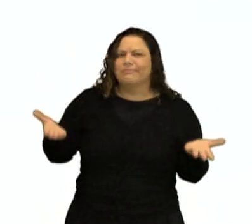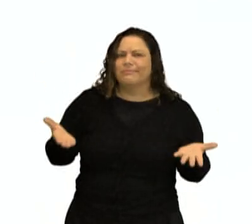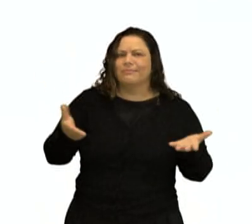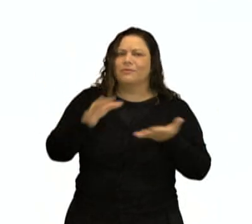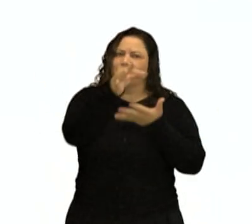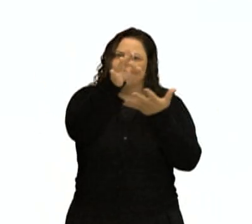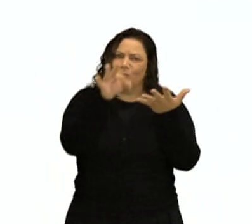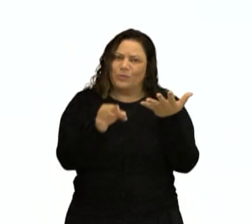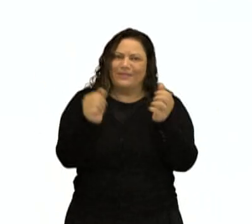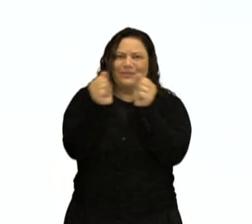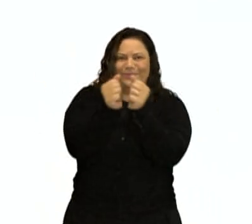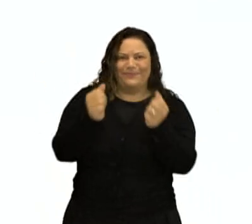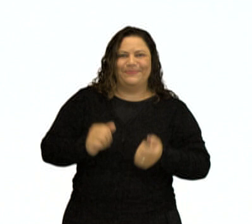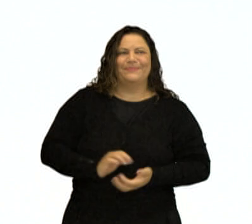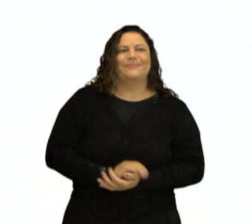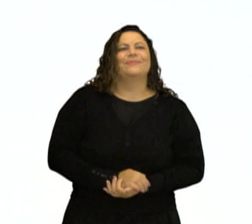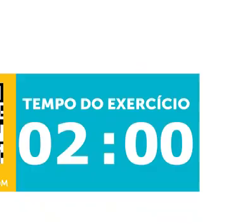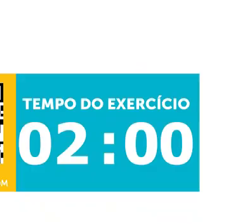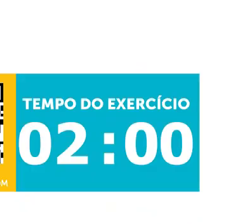juntos essa atividade.